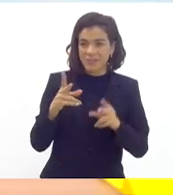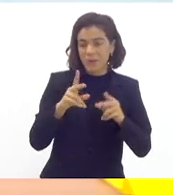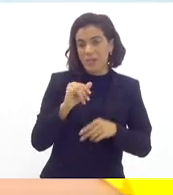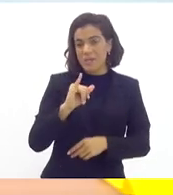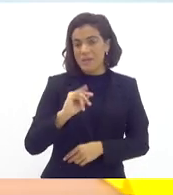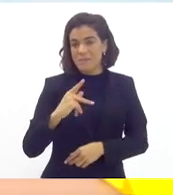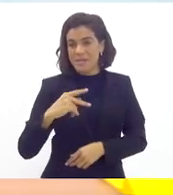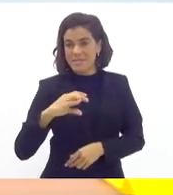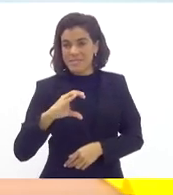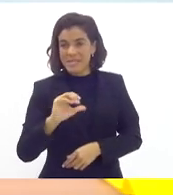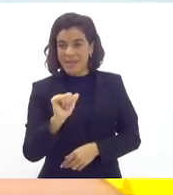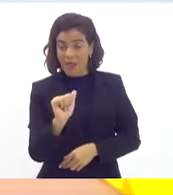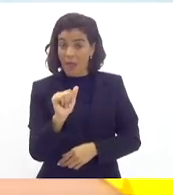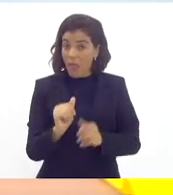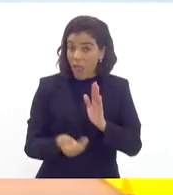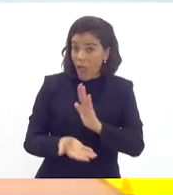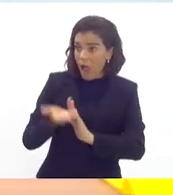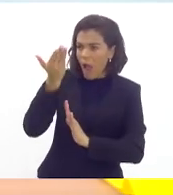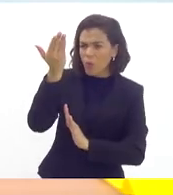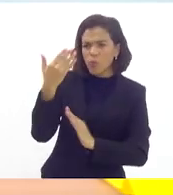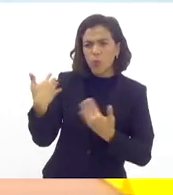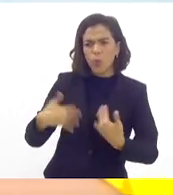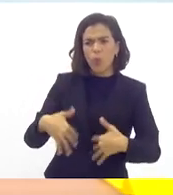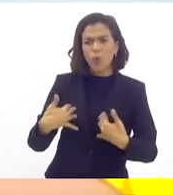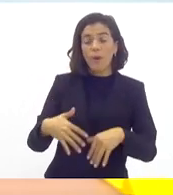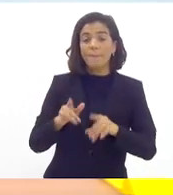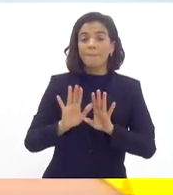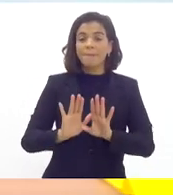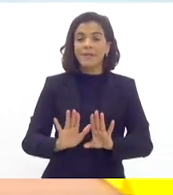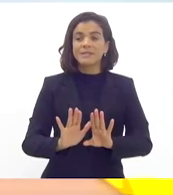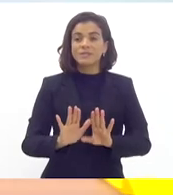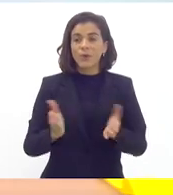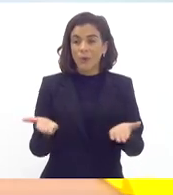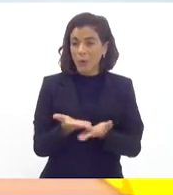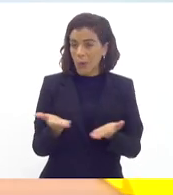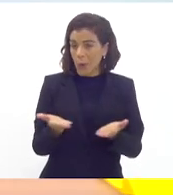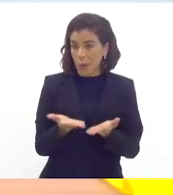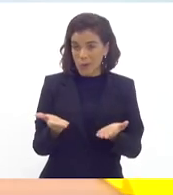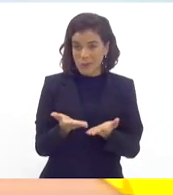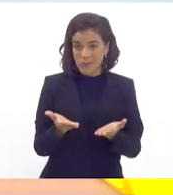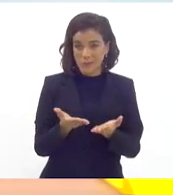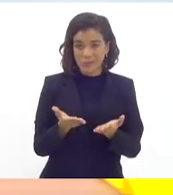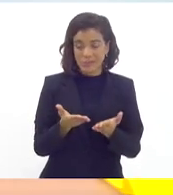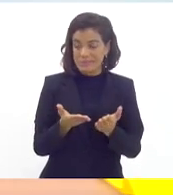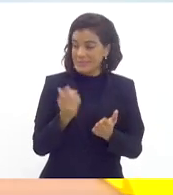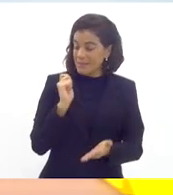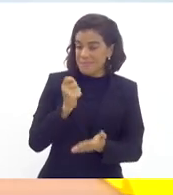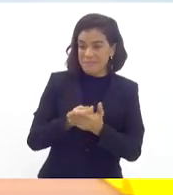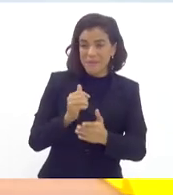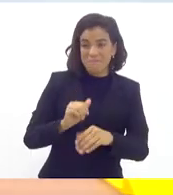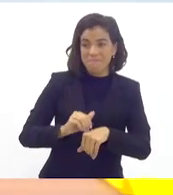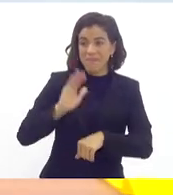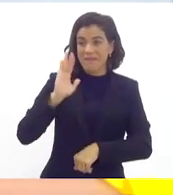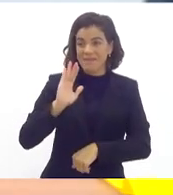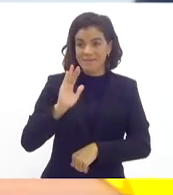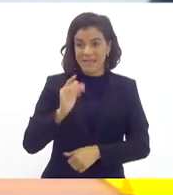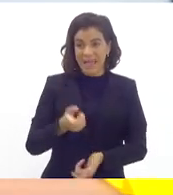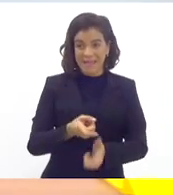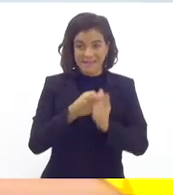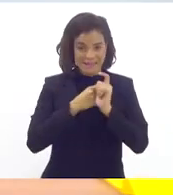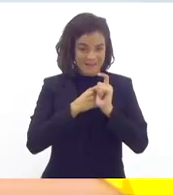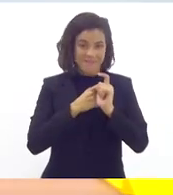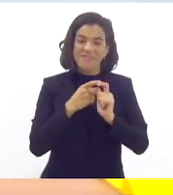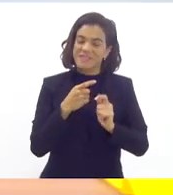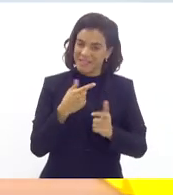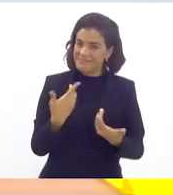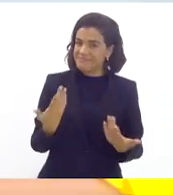mais 4%, é alto? É alto, é verdade. Só que hoje a União está pagando mais. Tá certo? A dívida de longo prazo da União, que